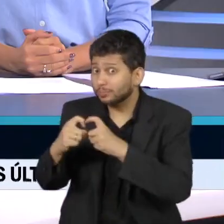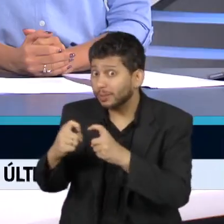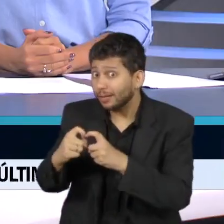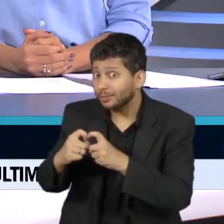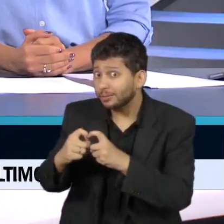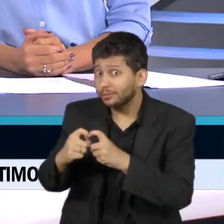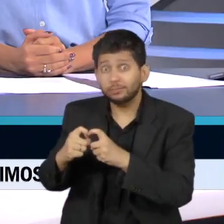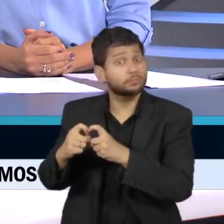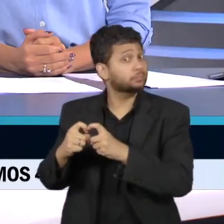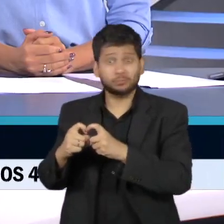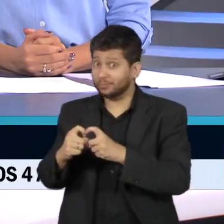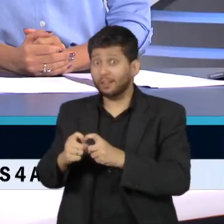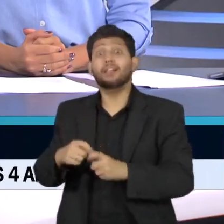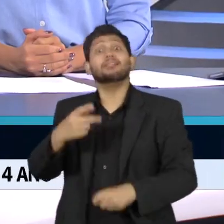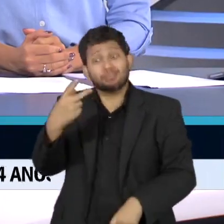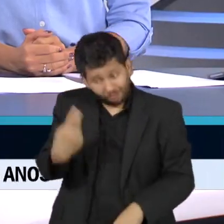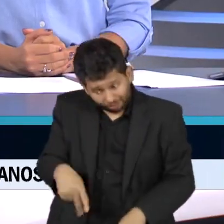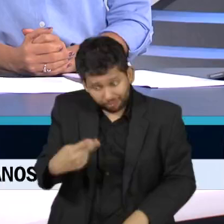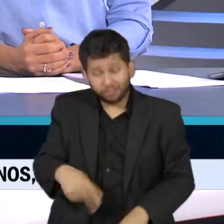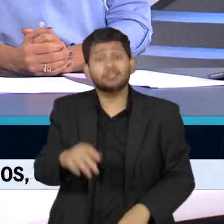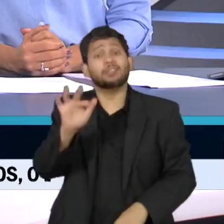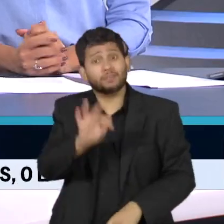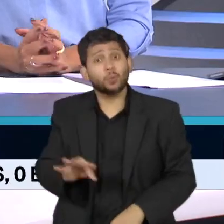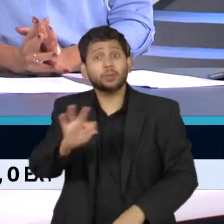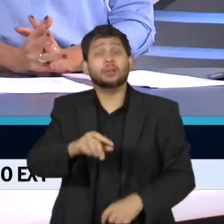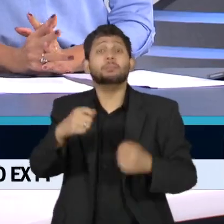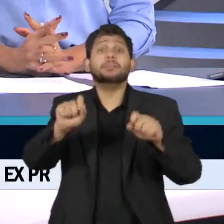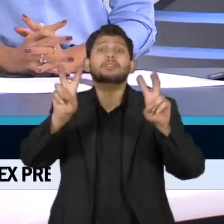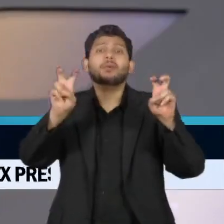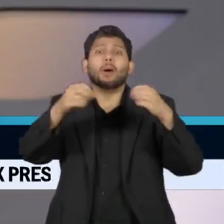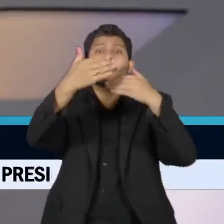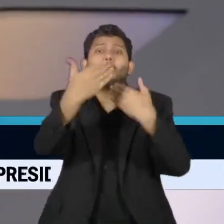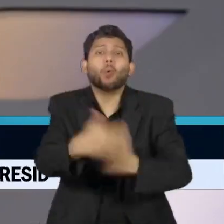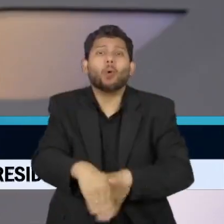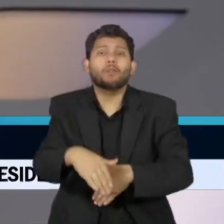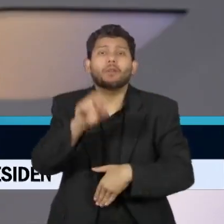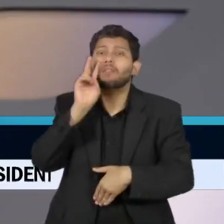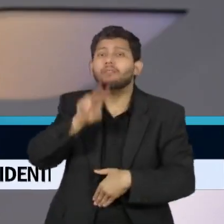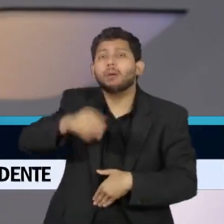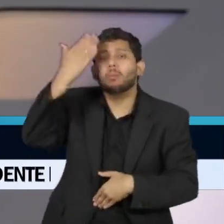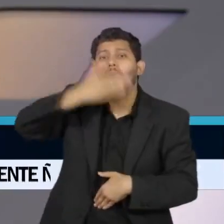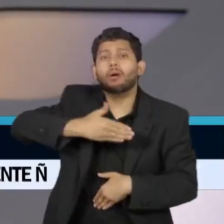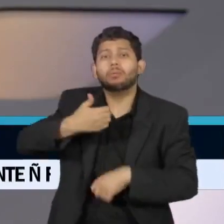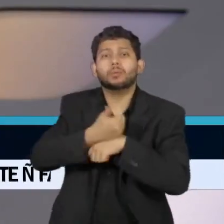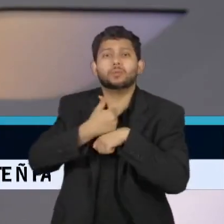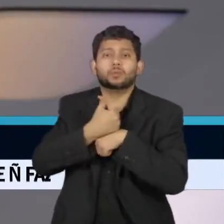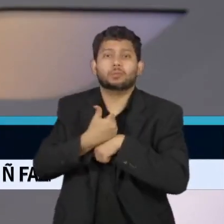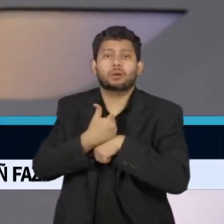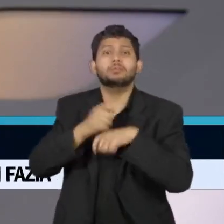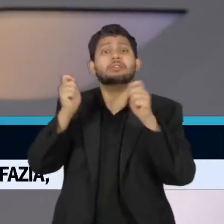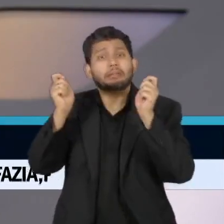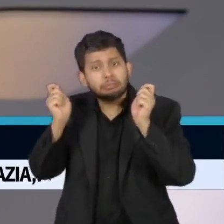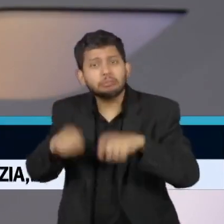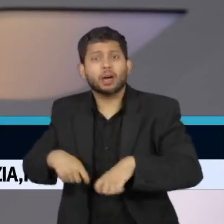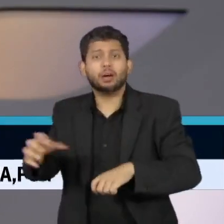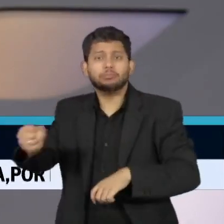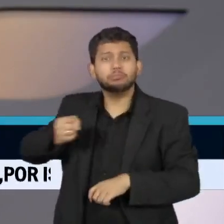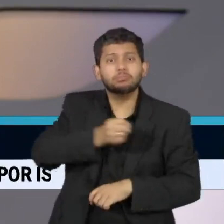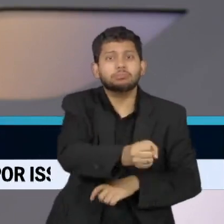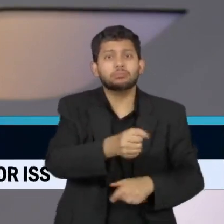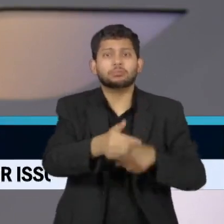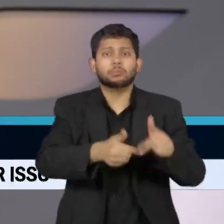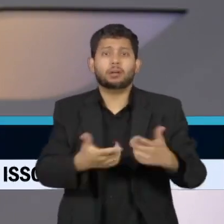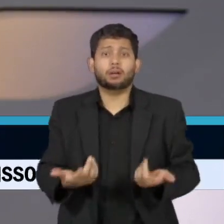fora. Das faculdades, você deveria ter um exame de competências para saber se ele tem a competência mínima de